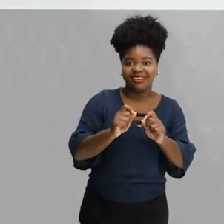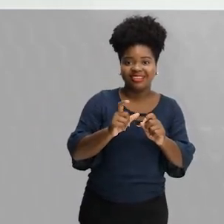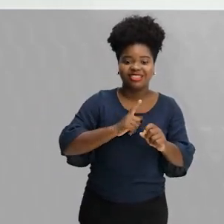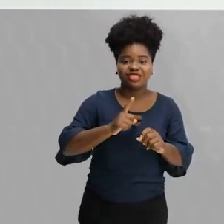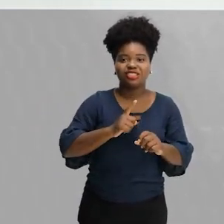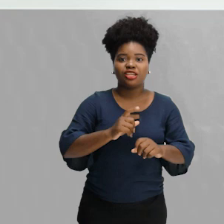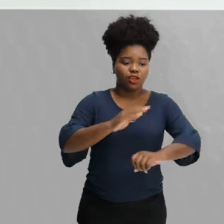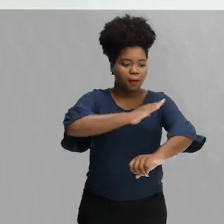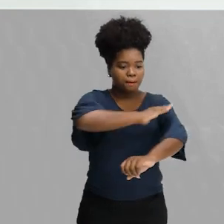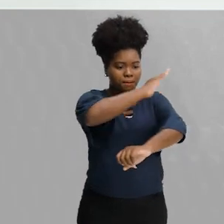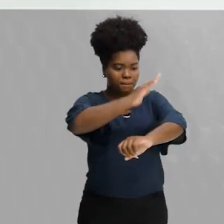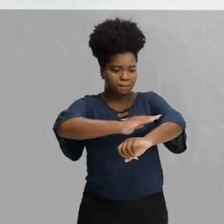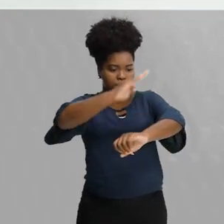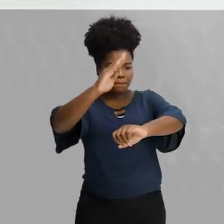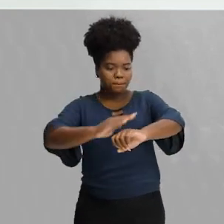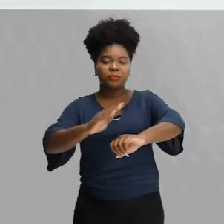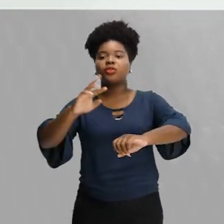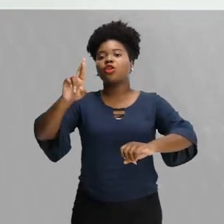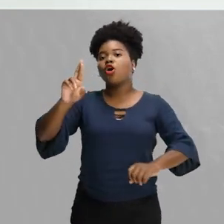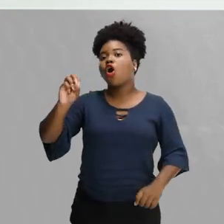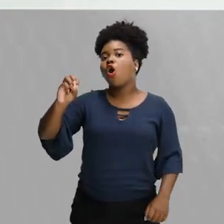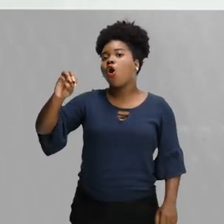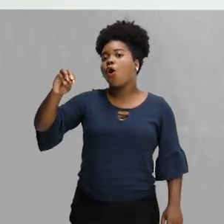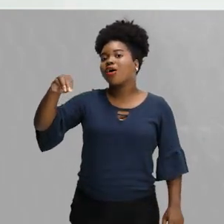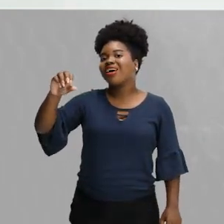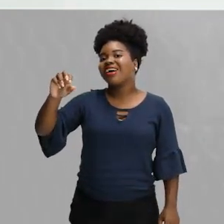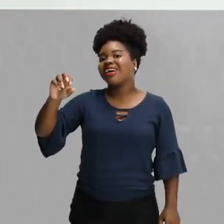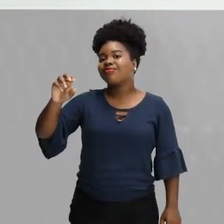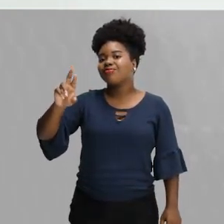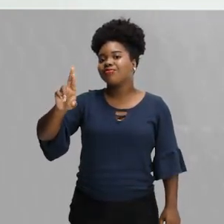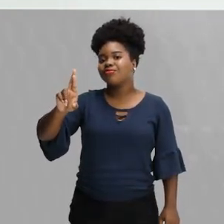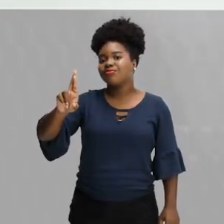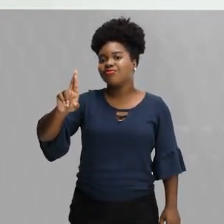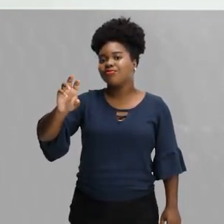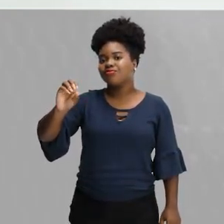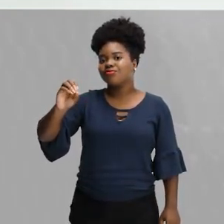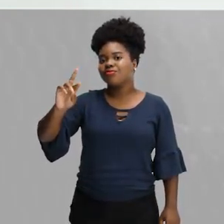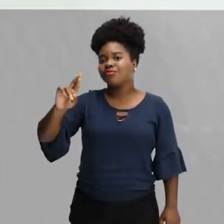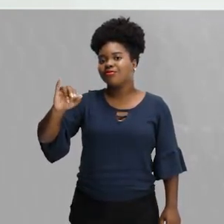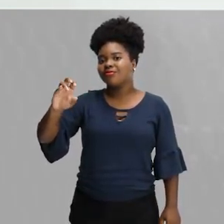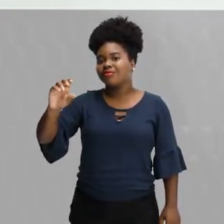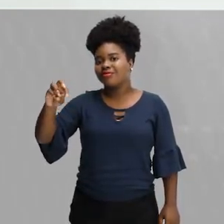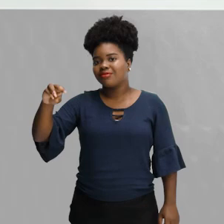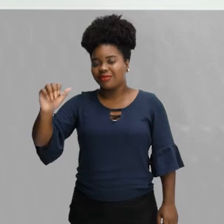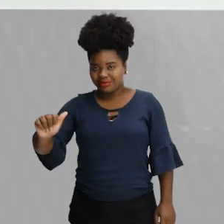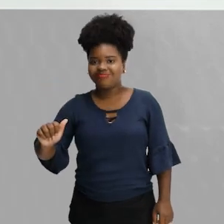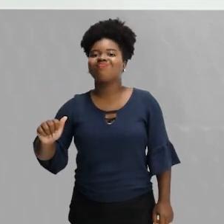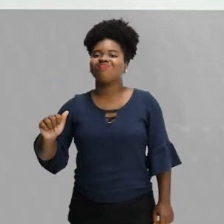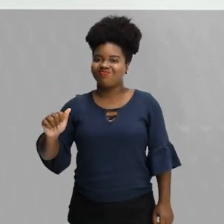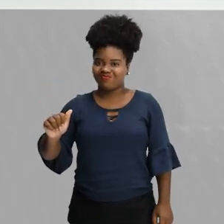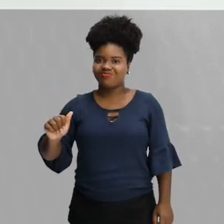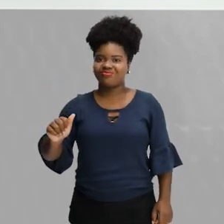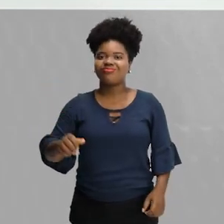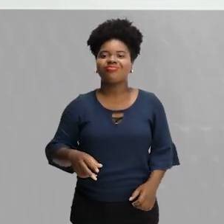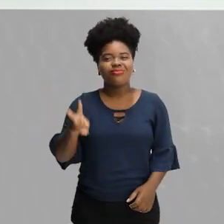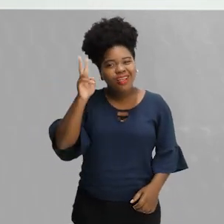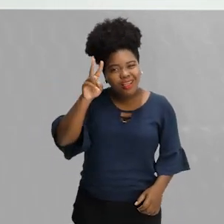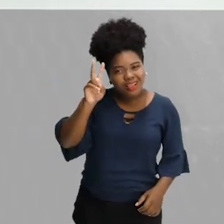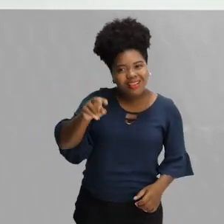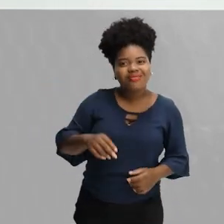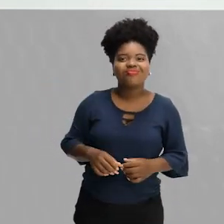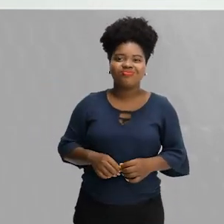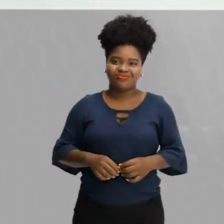Morro de Roraima, ou Monte Roraima, ou melhor, ali na divisa com a Guiana, na região mais ao extremo norte da América do